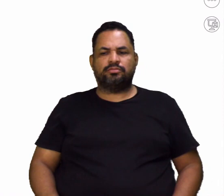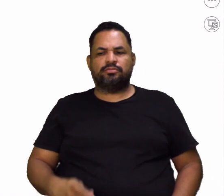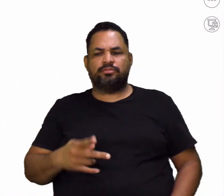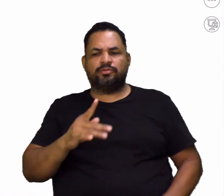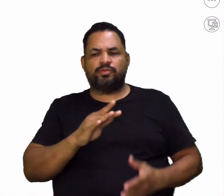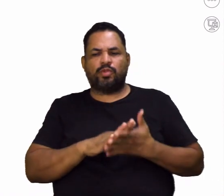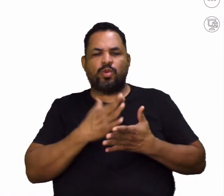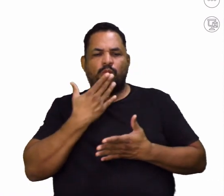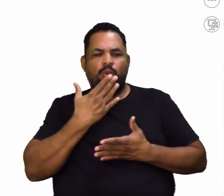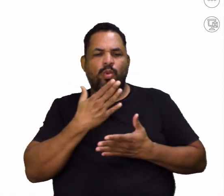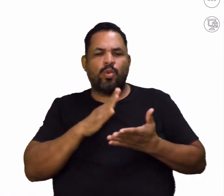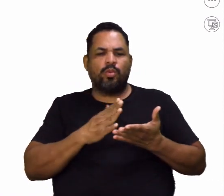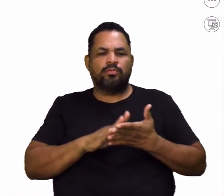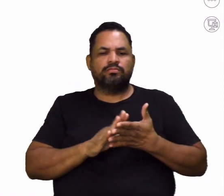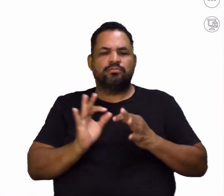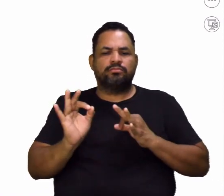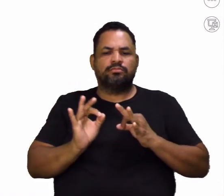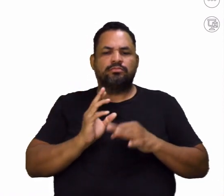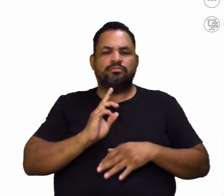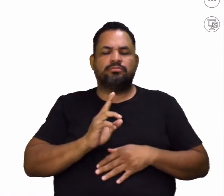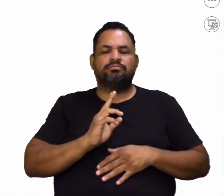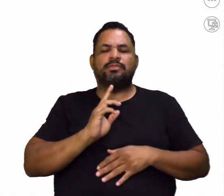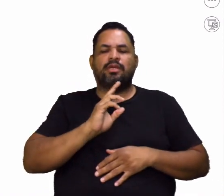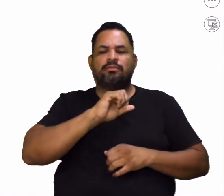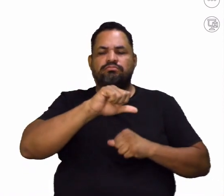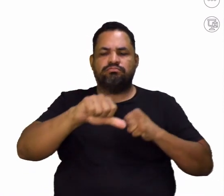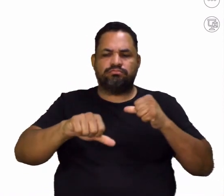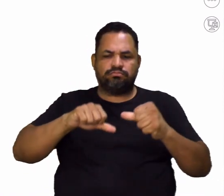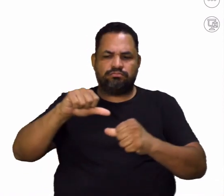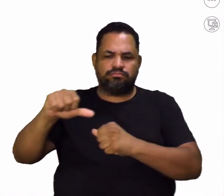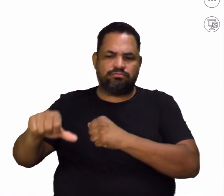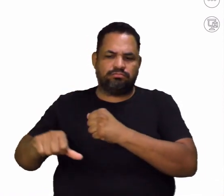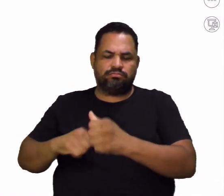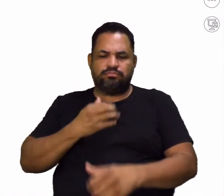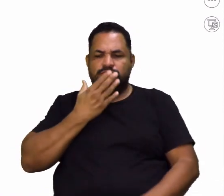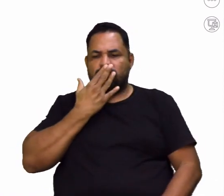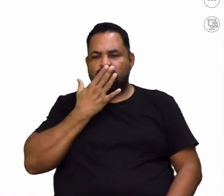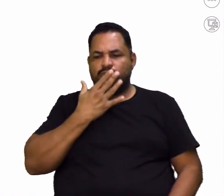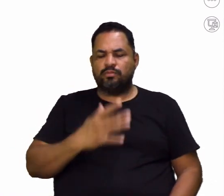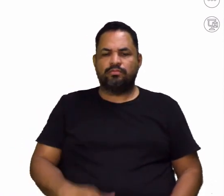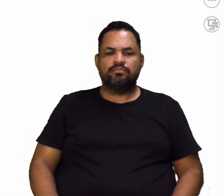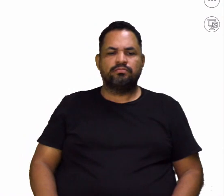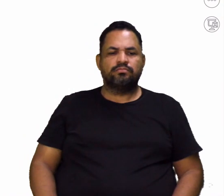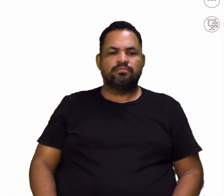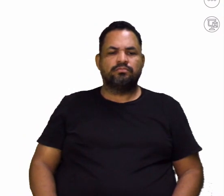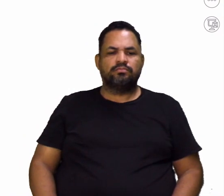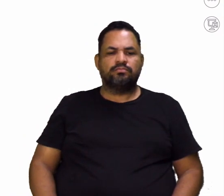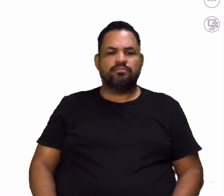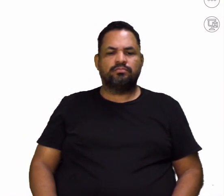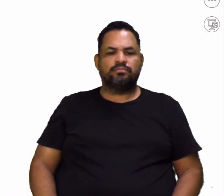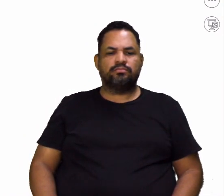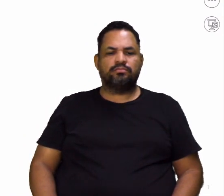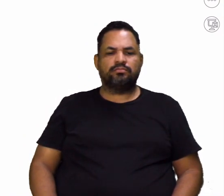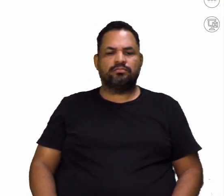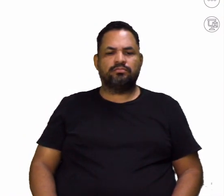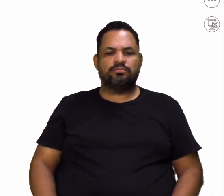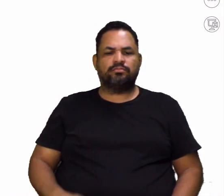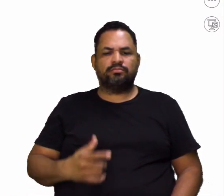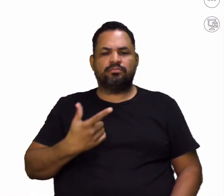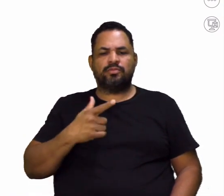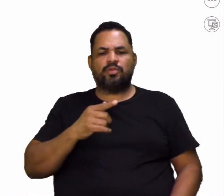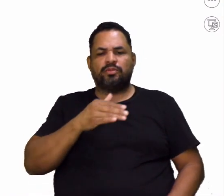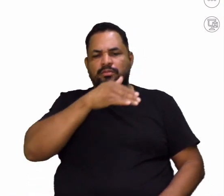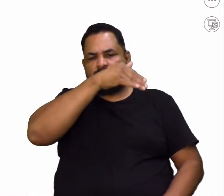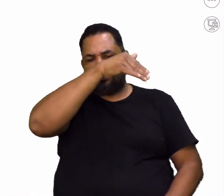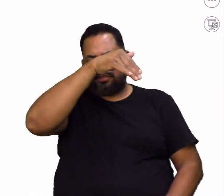suas tonalidades estão constantemente mudando a linha não existe